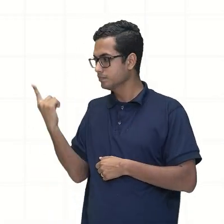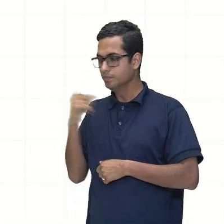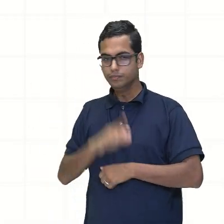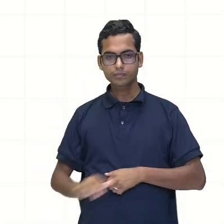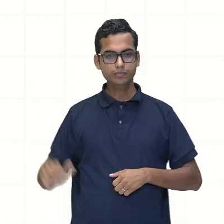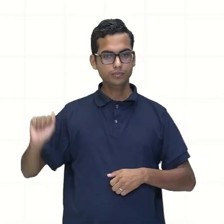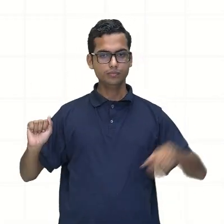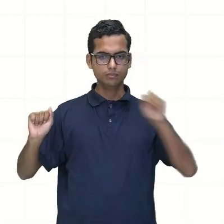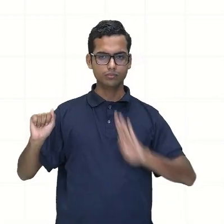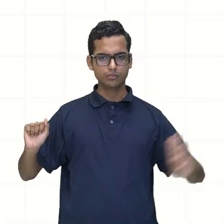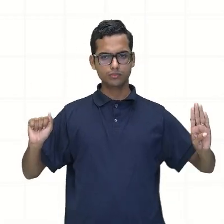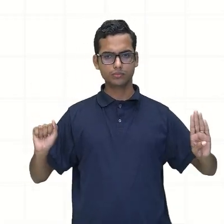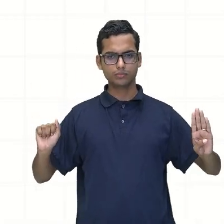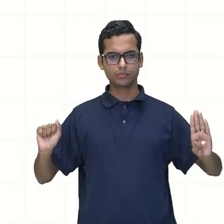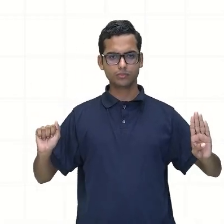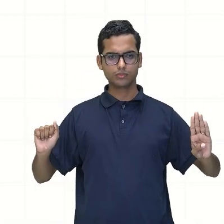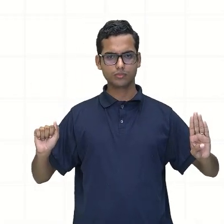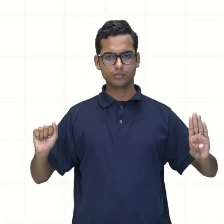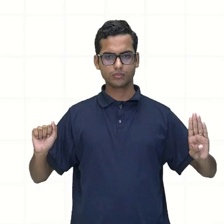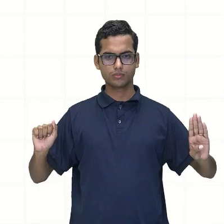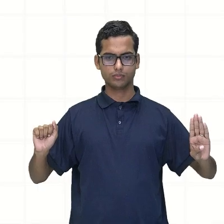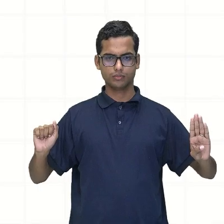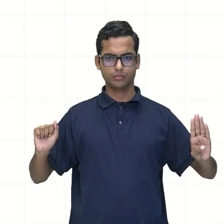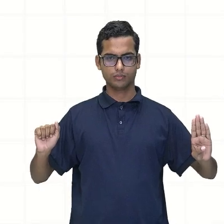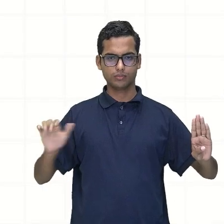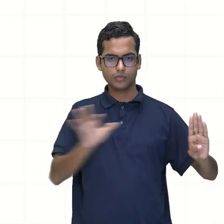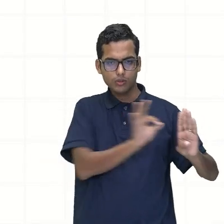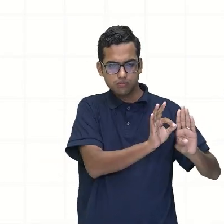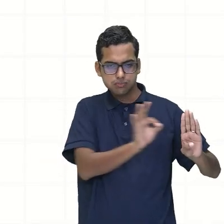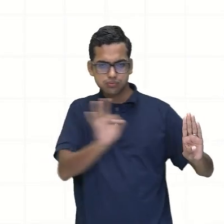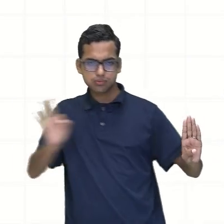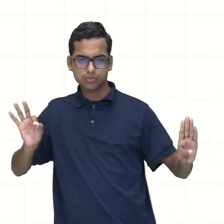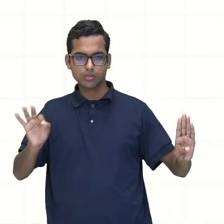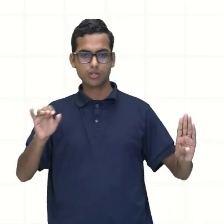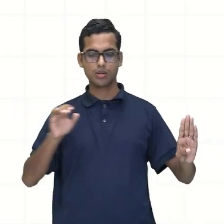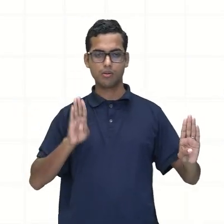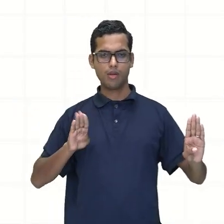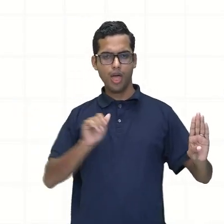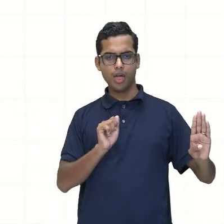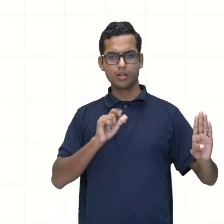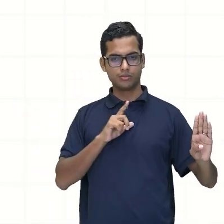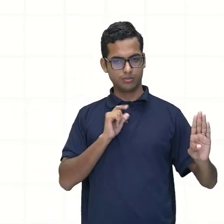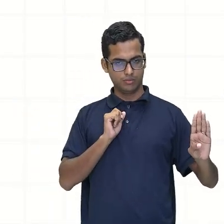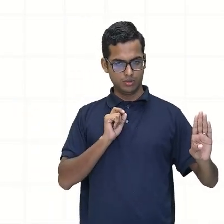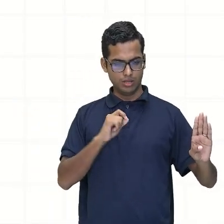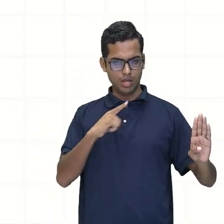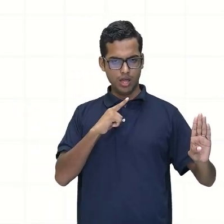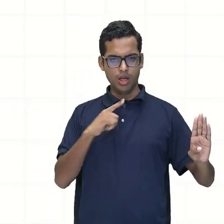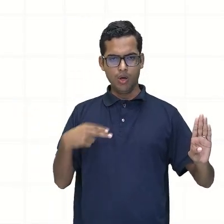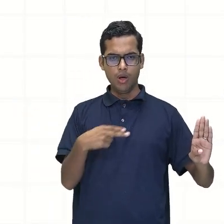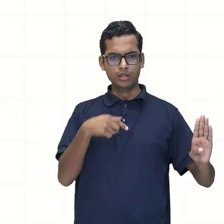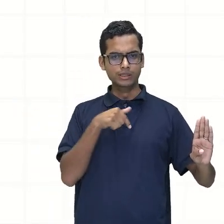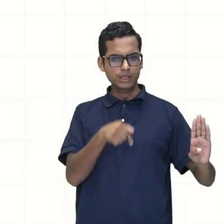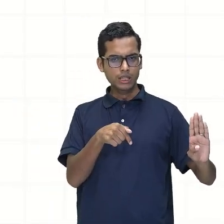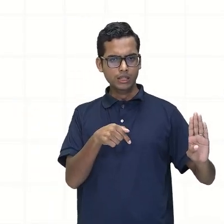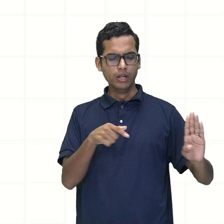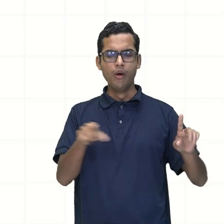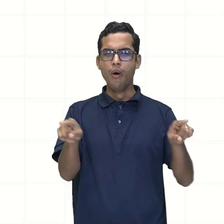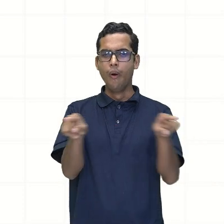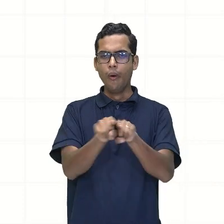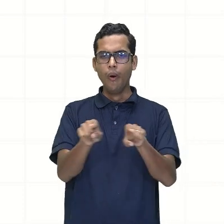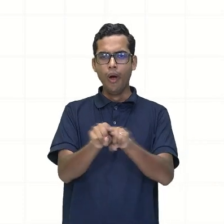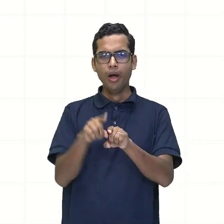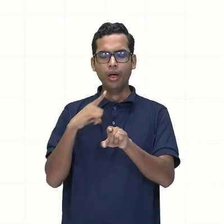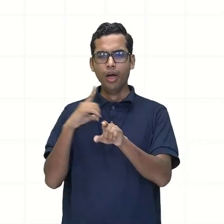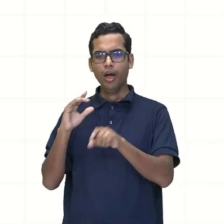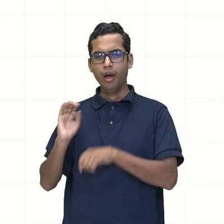a medida que vai de B até C está medindo 3,61 ou